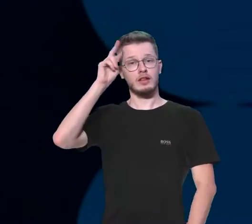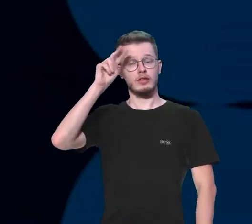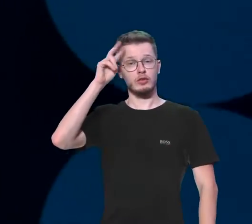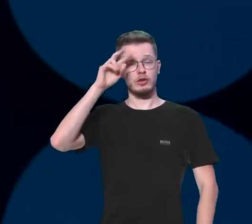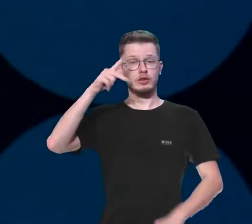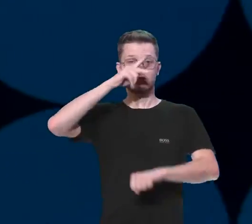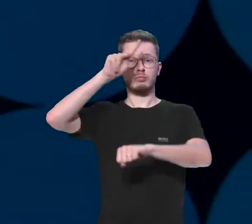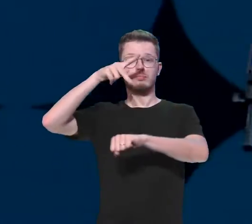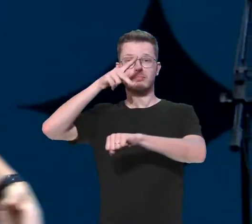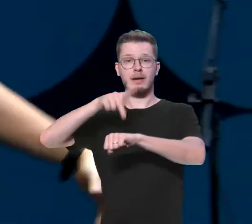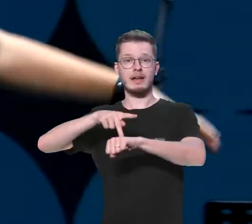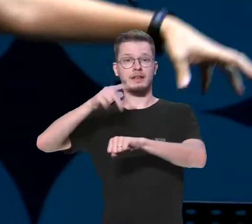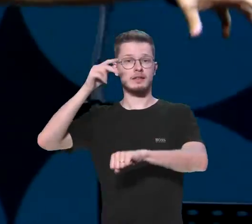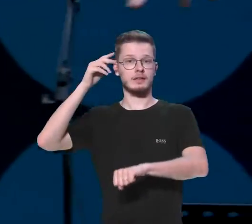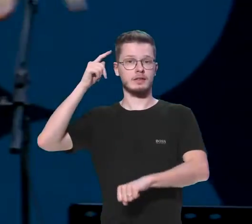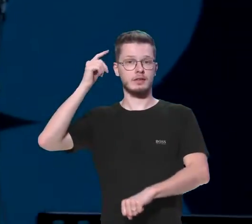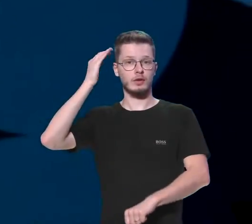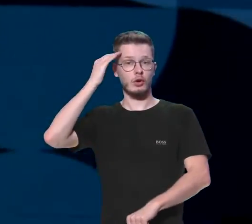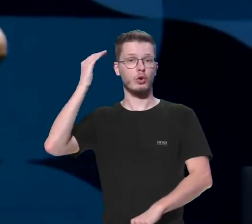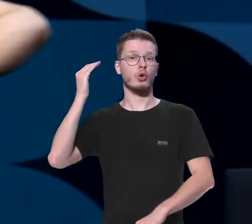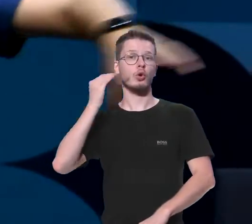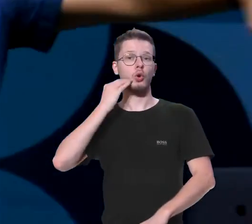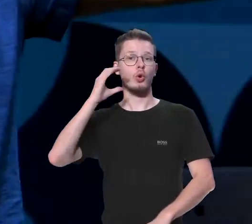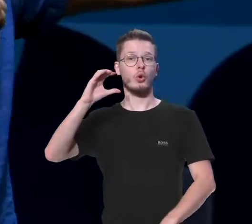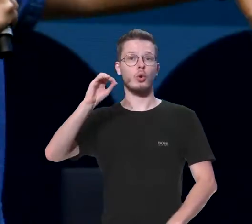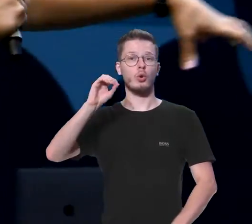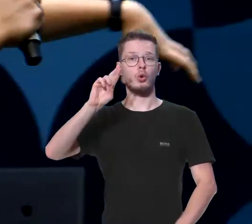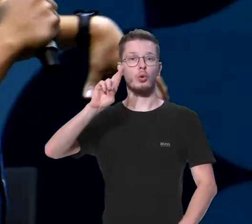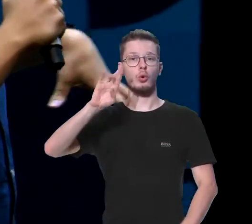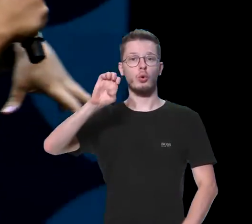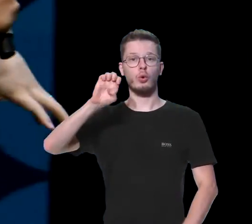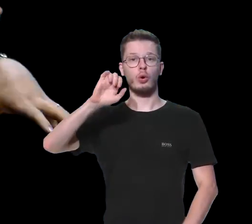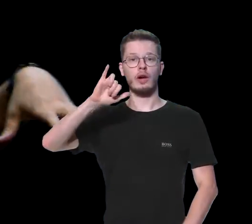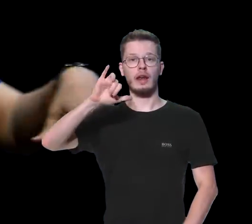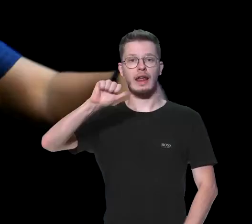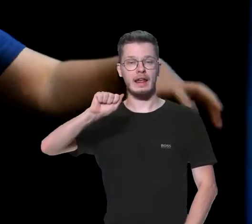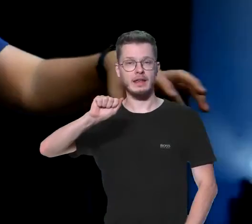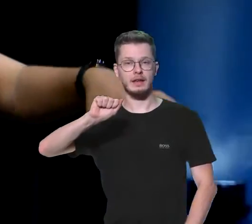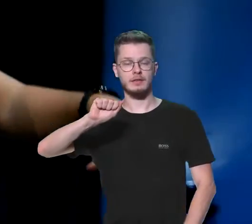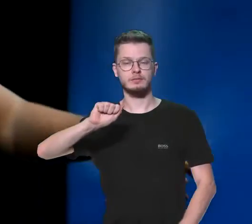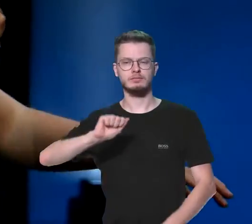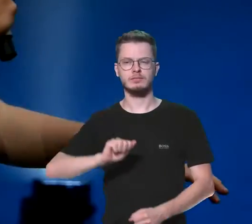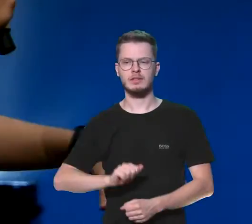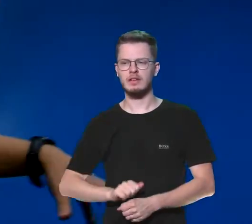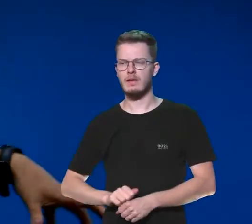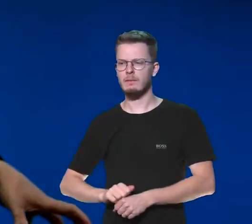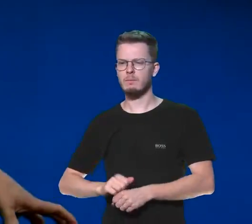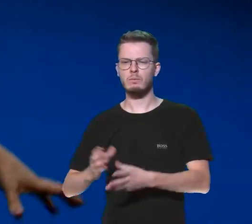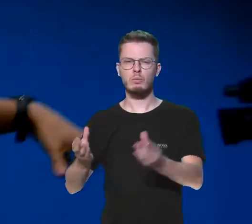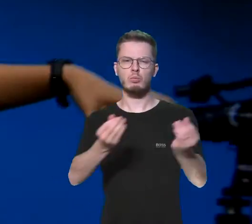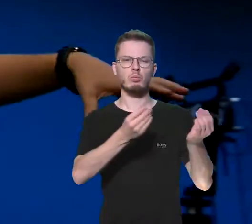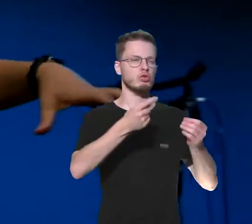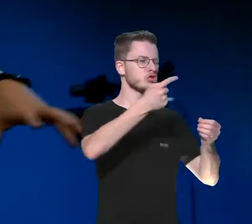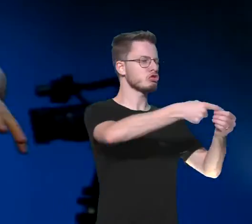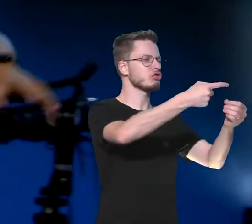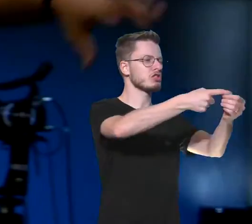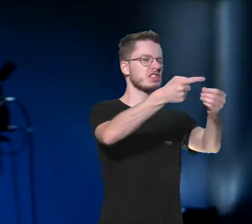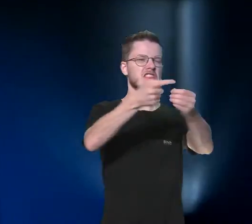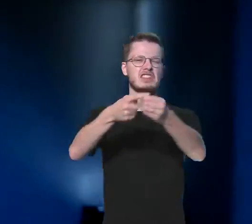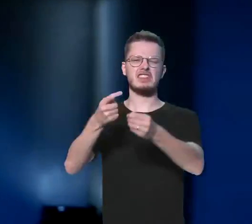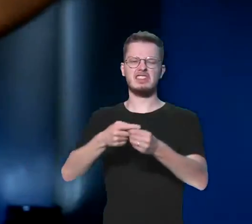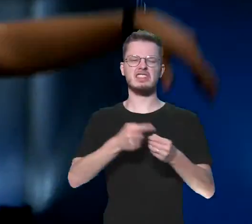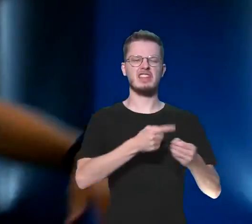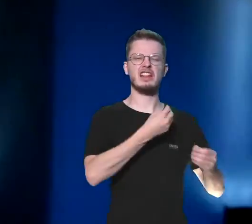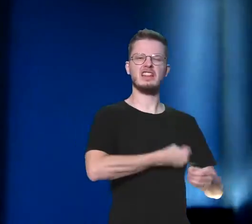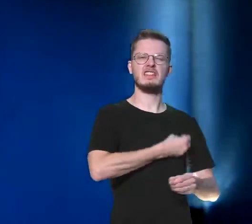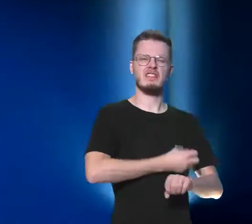Coreia, várias cidades estavam provando uma visitação extraordinária do Senhor. Cidades pegando fogo, o